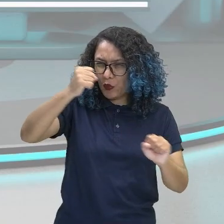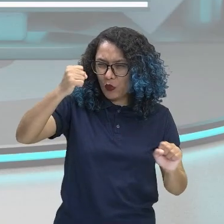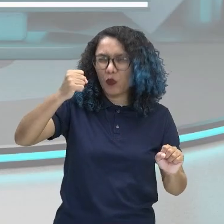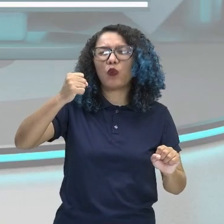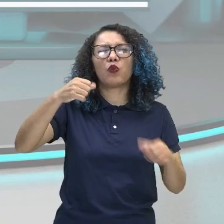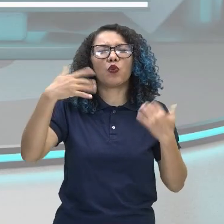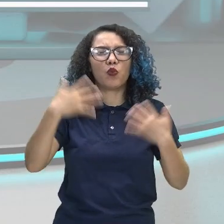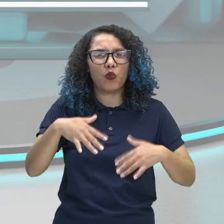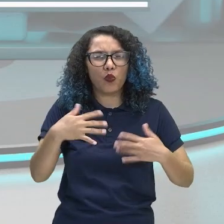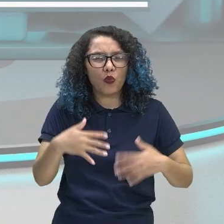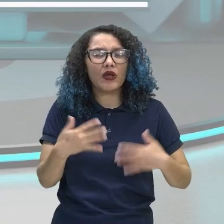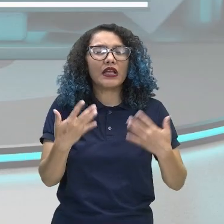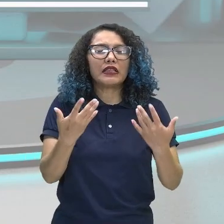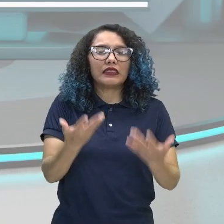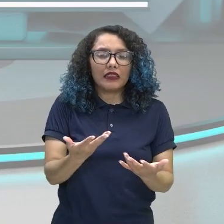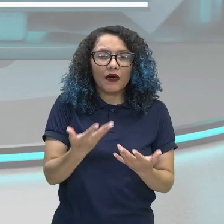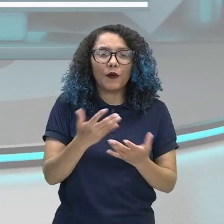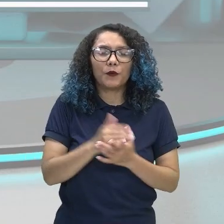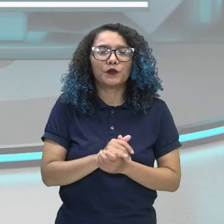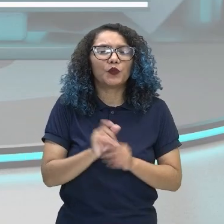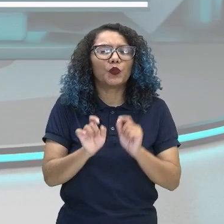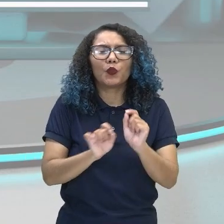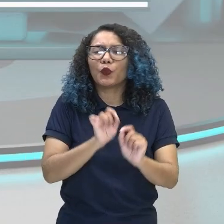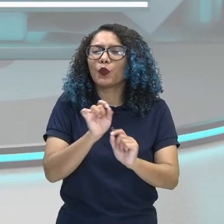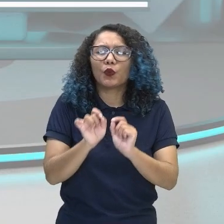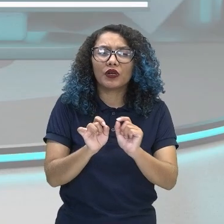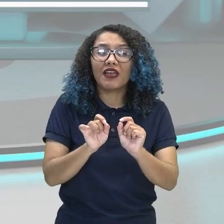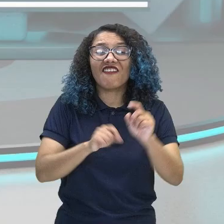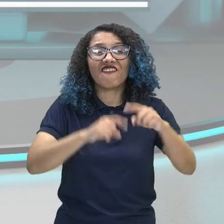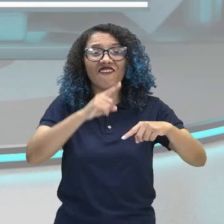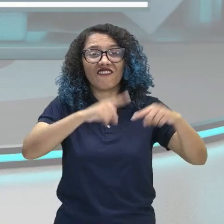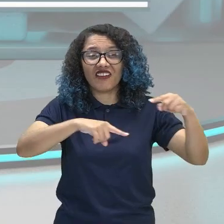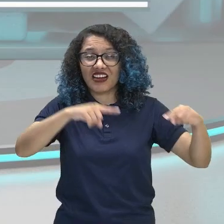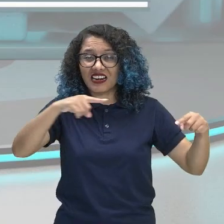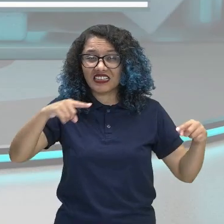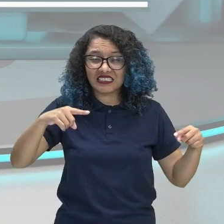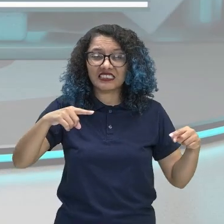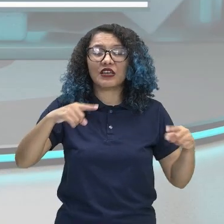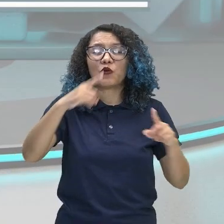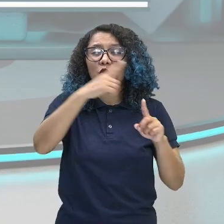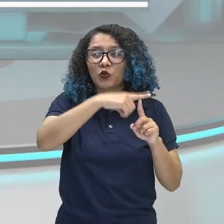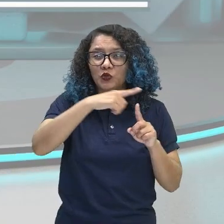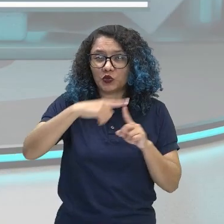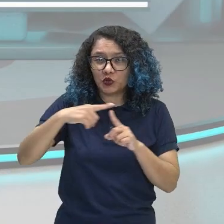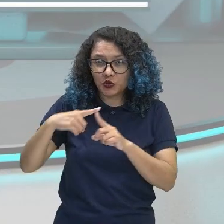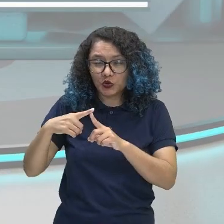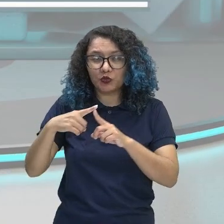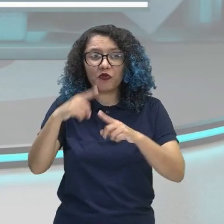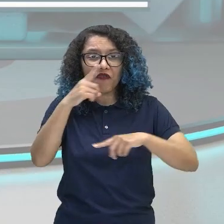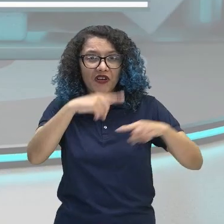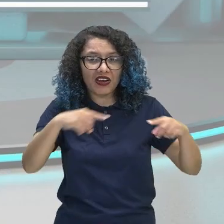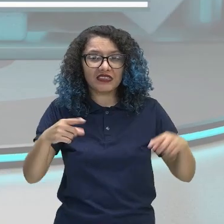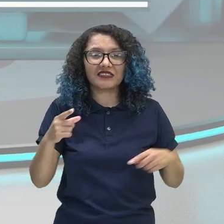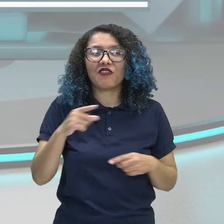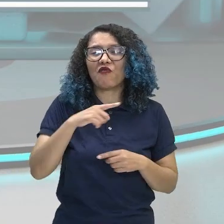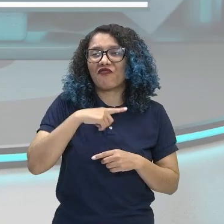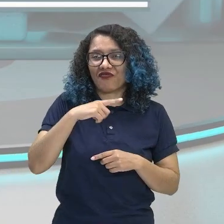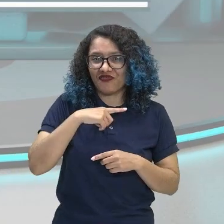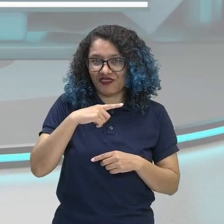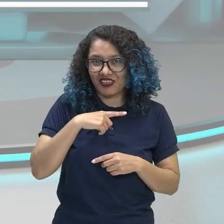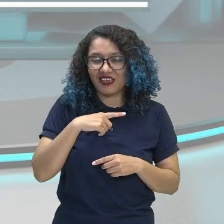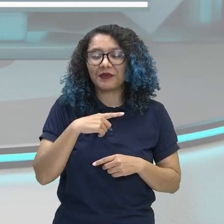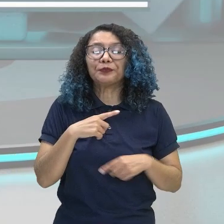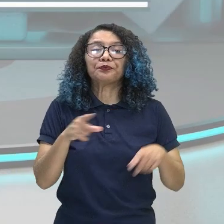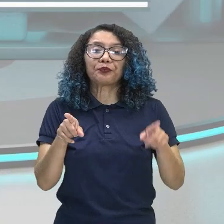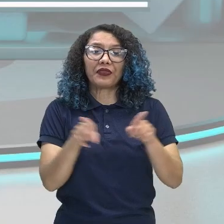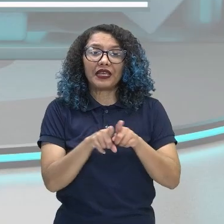e então ele vai ter aí vários tipos de variações linguísticas e também irá